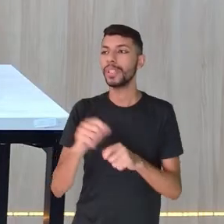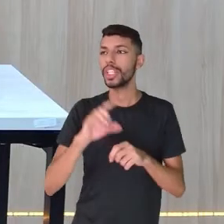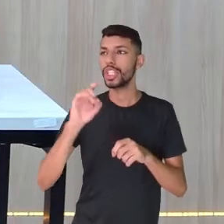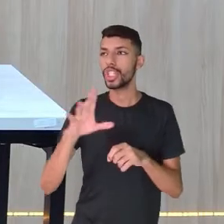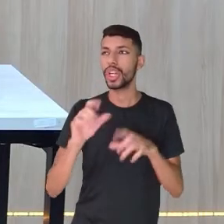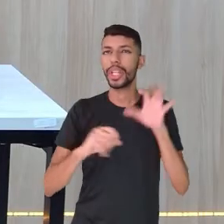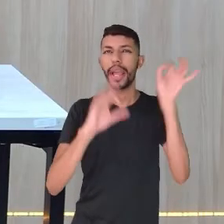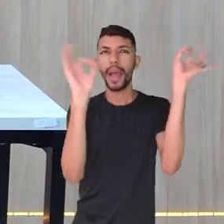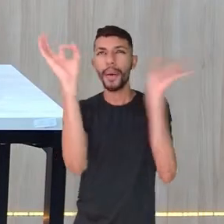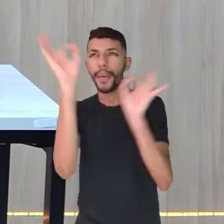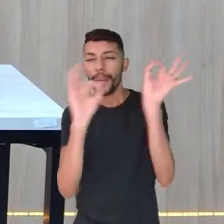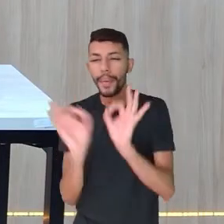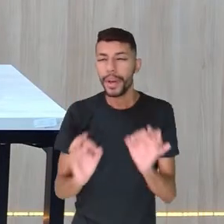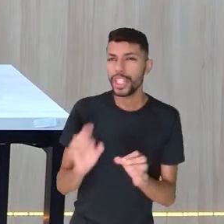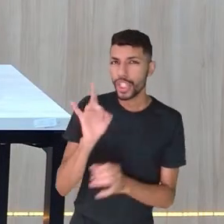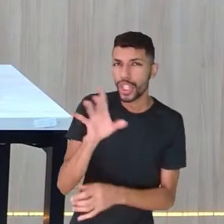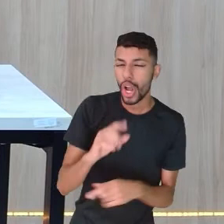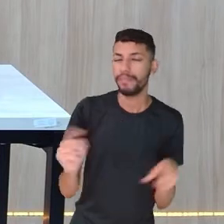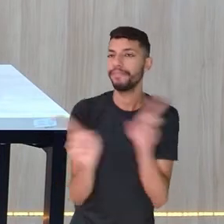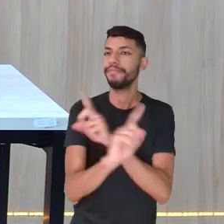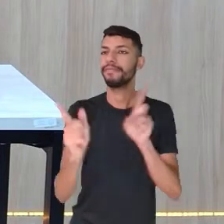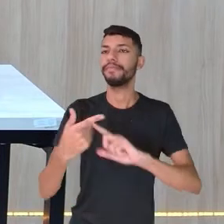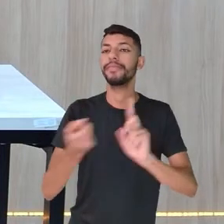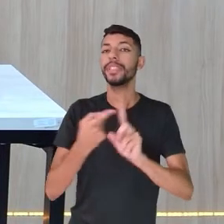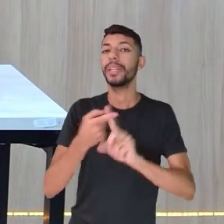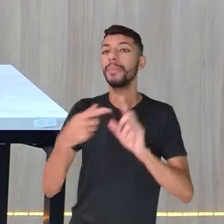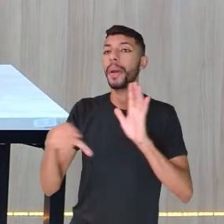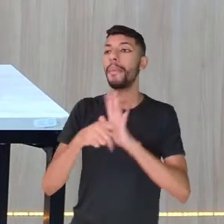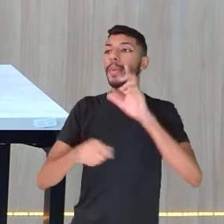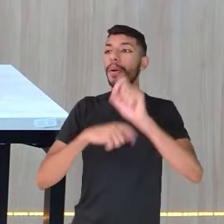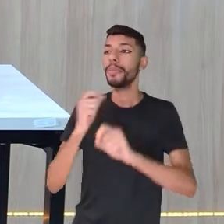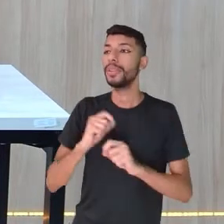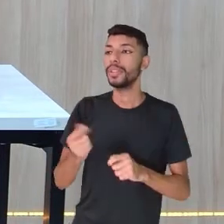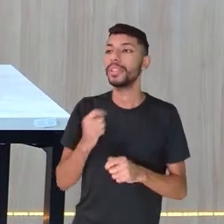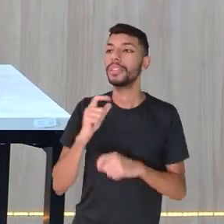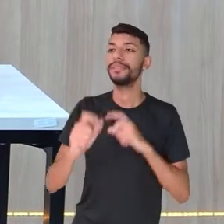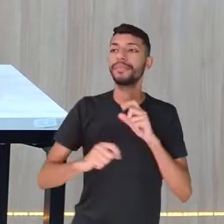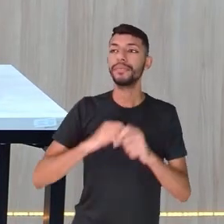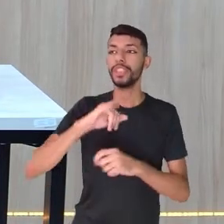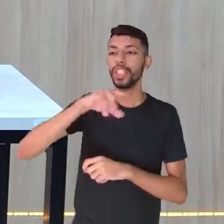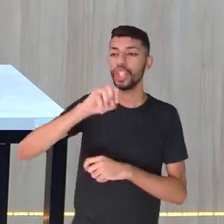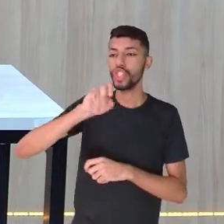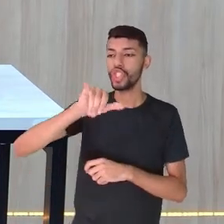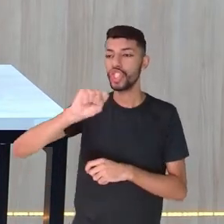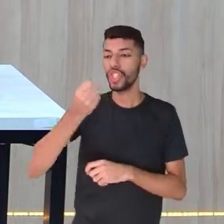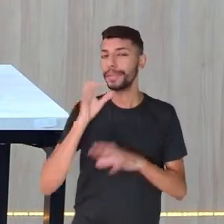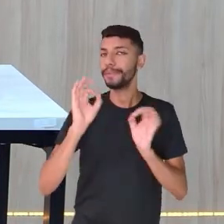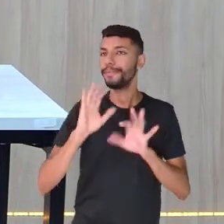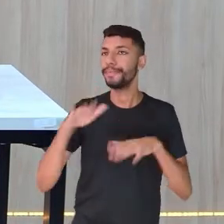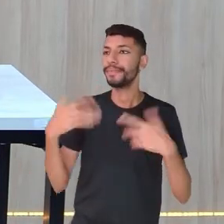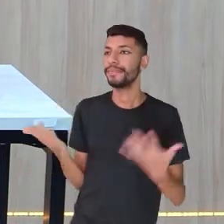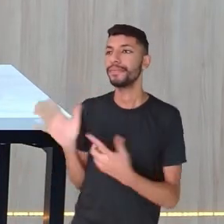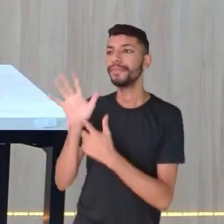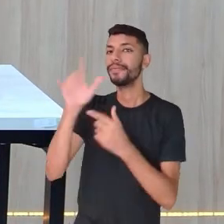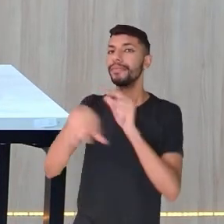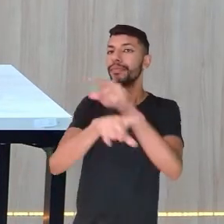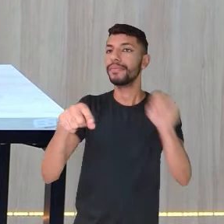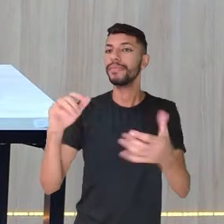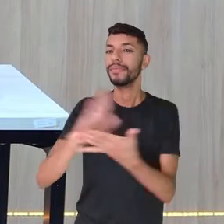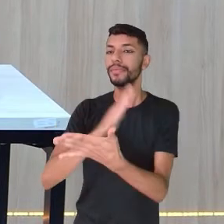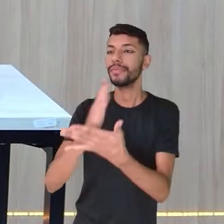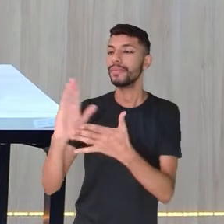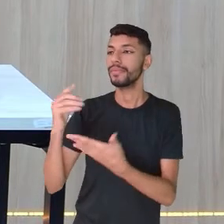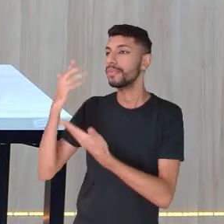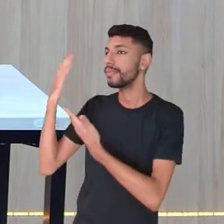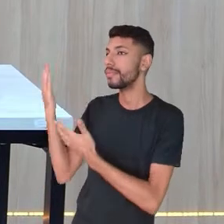decorações, mas faz parte também de um conjunto de joias, né? Aqui eu trago para vocês alguns anéis,